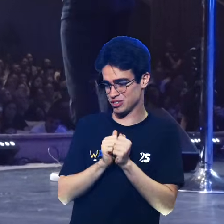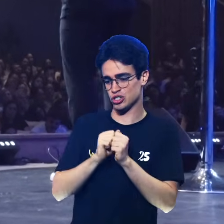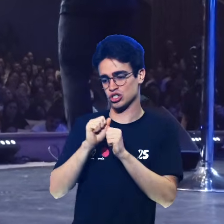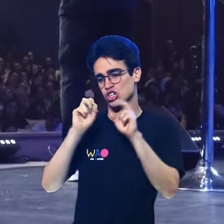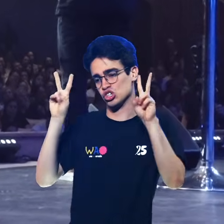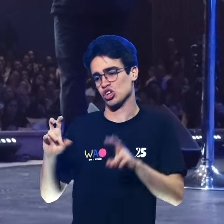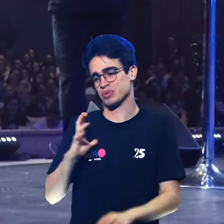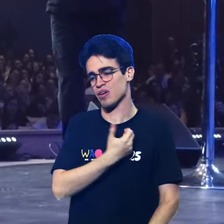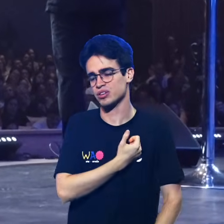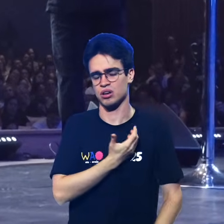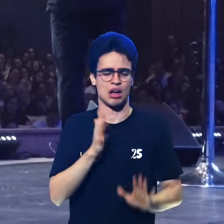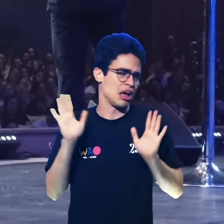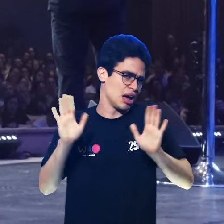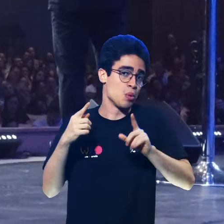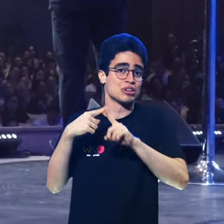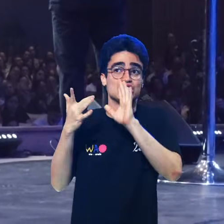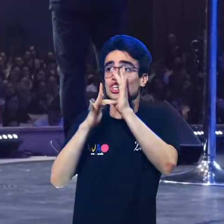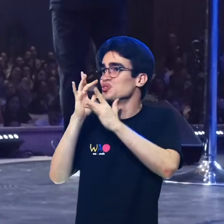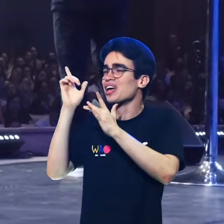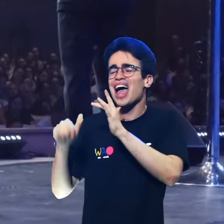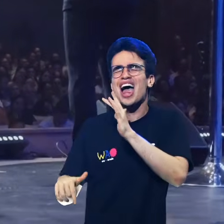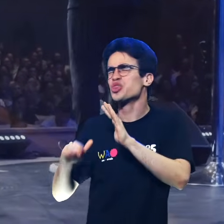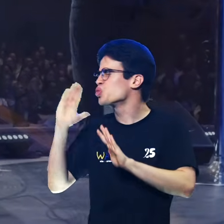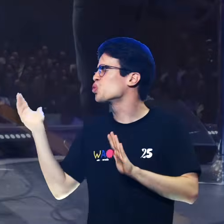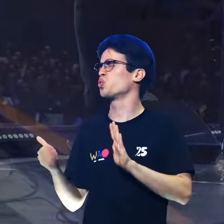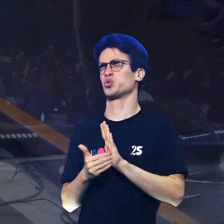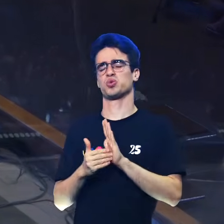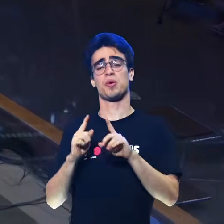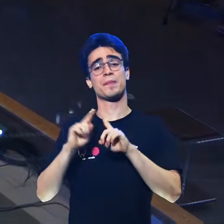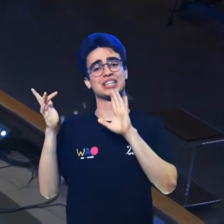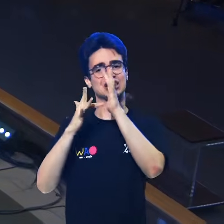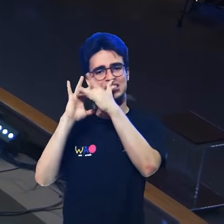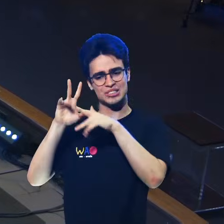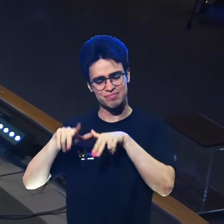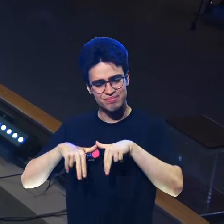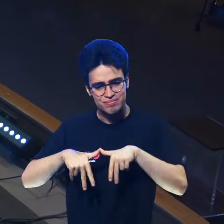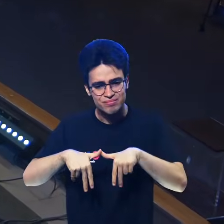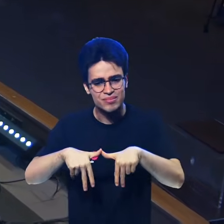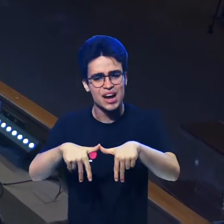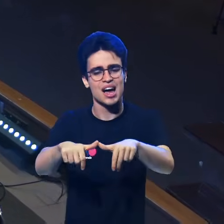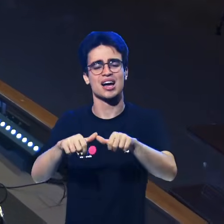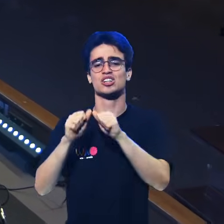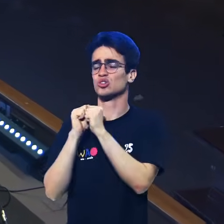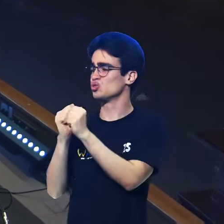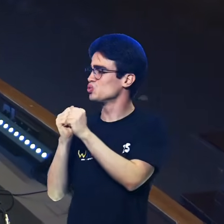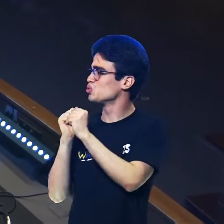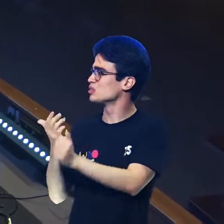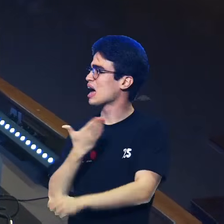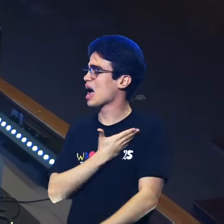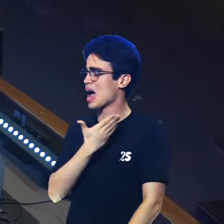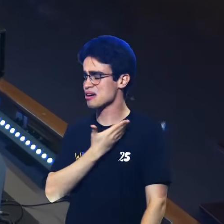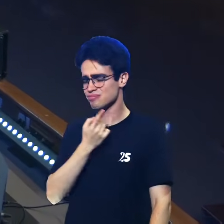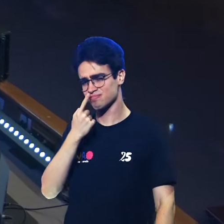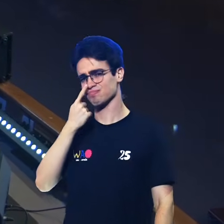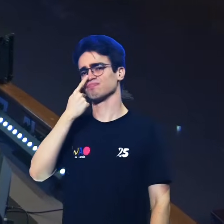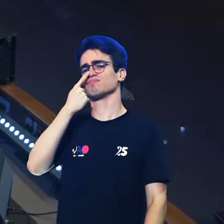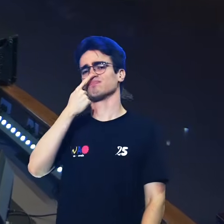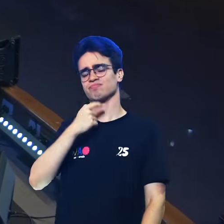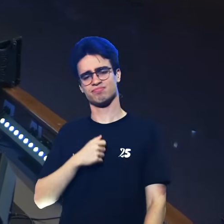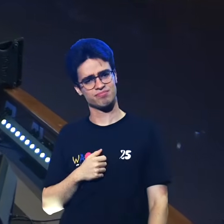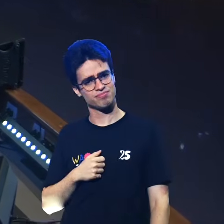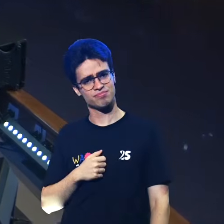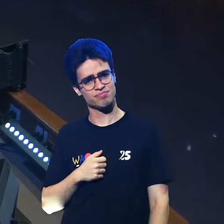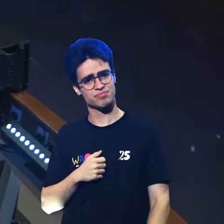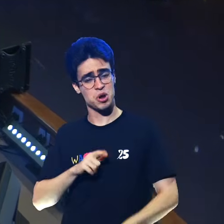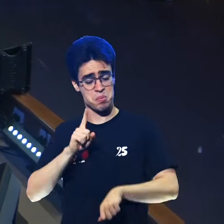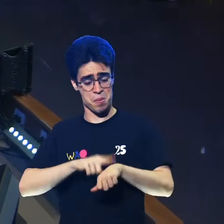isso é tudo, mas eu estou falando ter Jesus para a caminhada, ser amigo dEle, ouvir